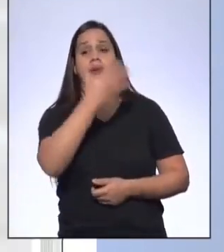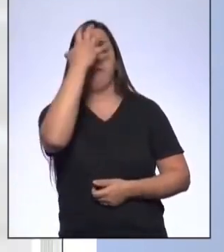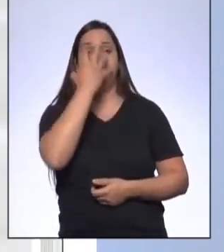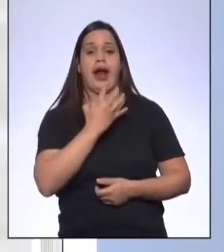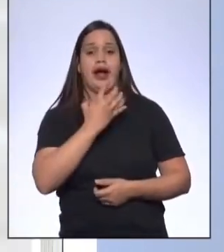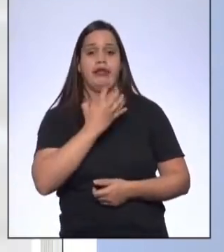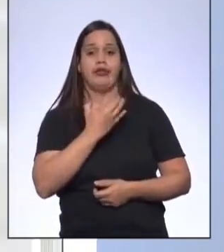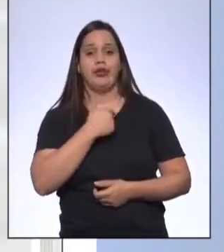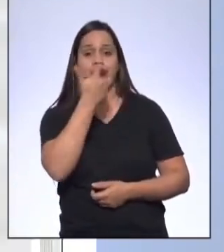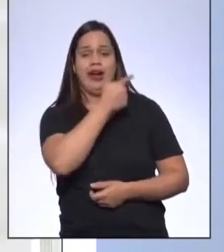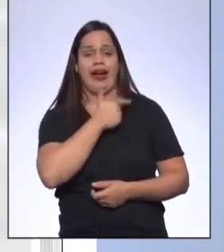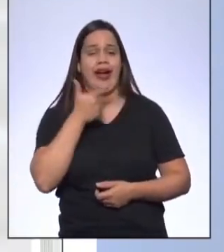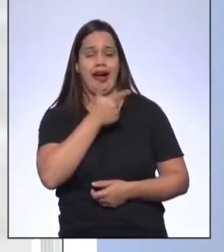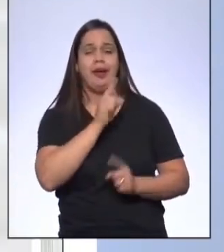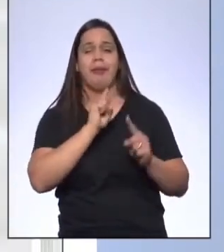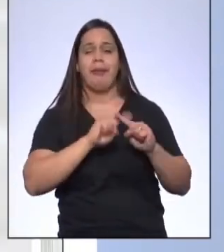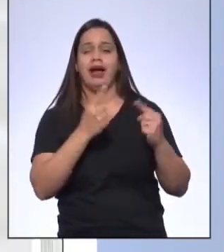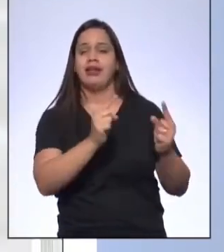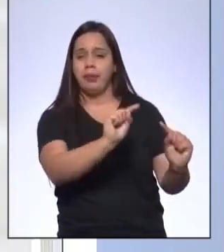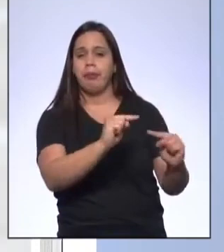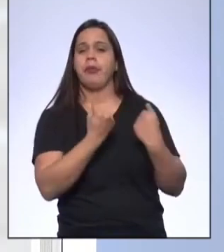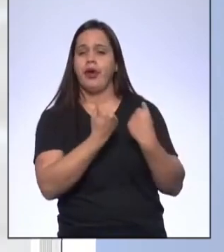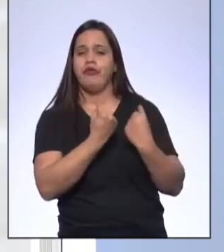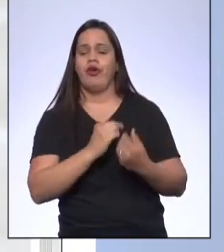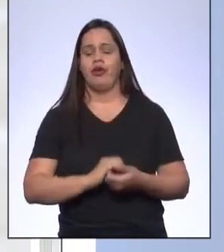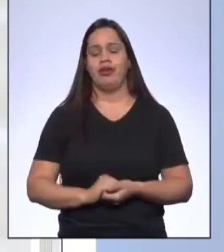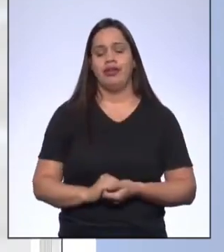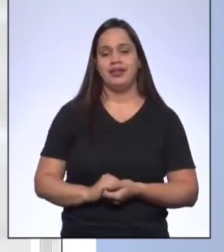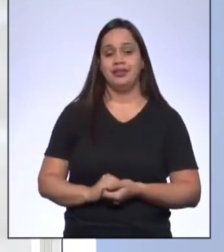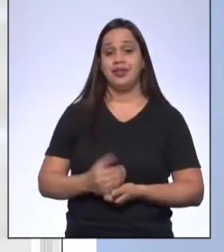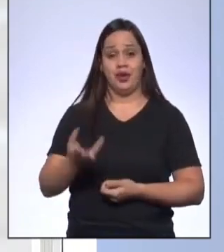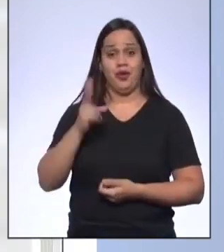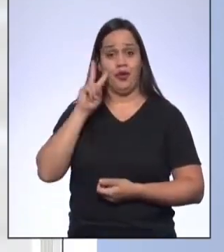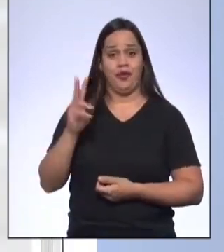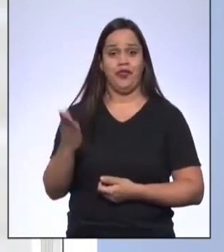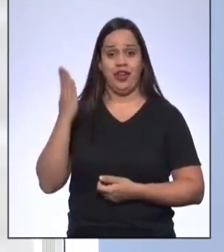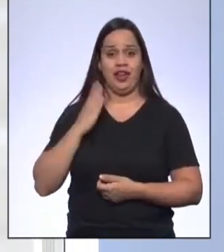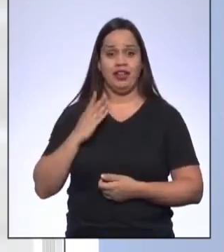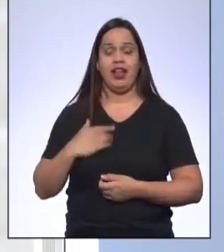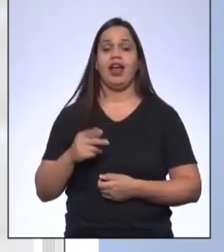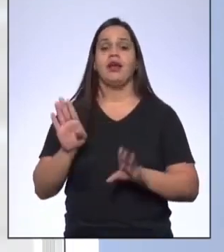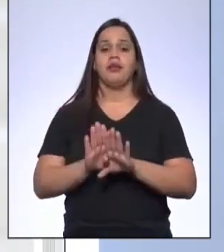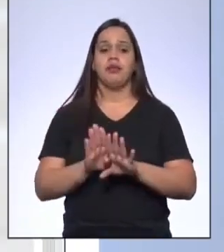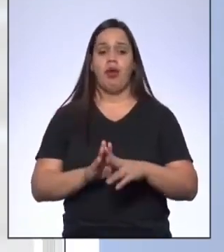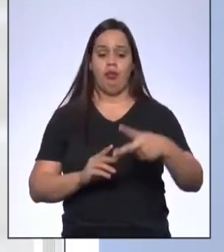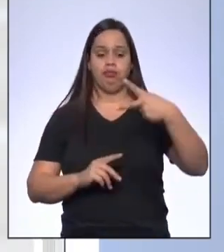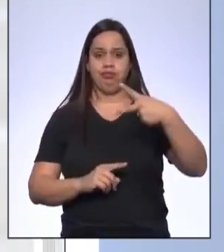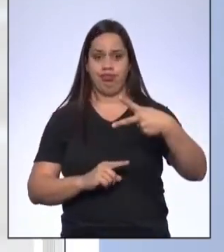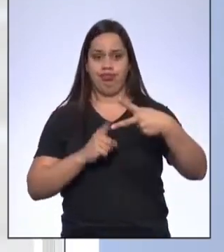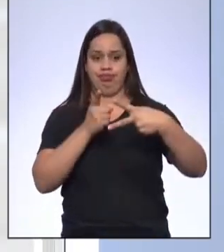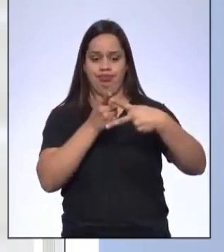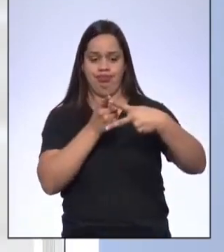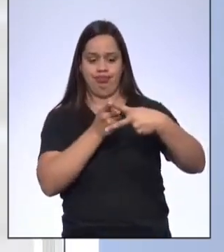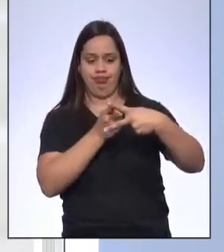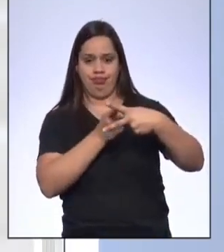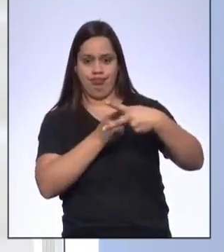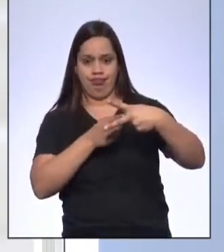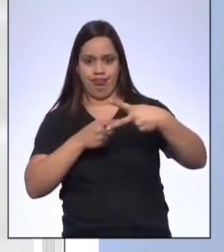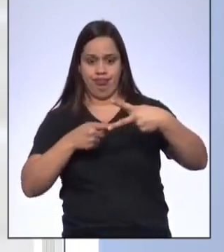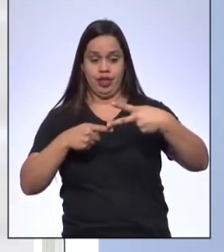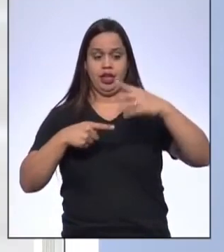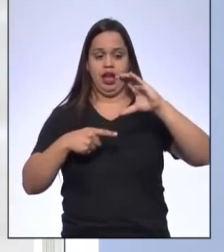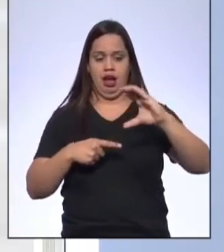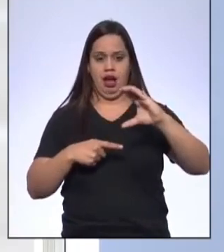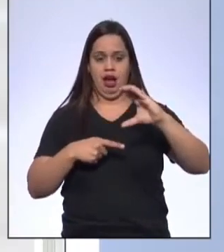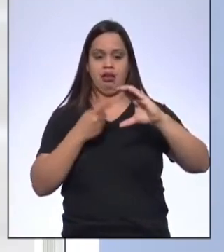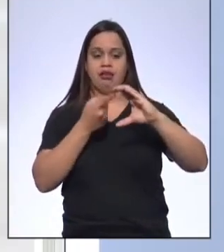provoca. Então eu tenho aqui, ó, um trecho, né? Ó, tem um pedaço de uma pizza de mussarela de 36 graus